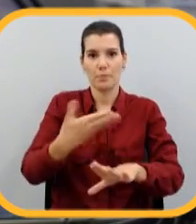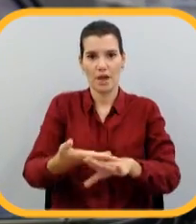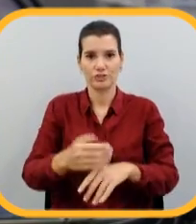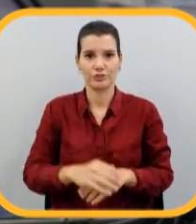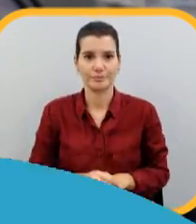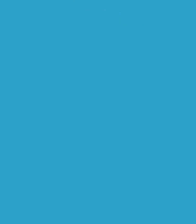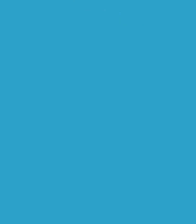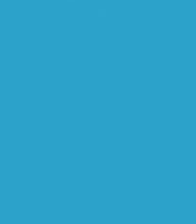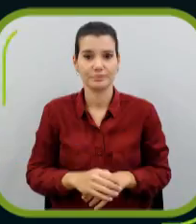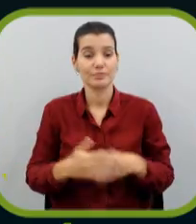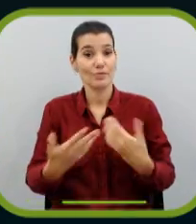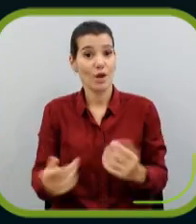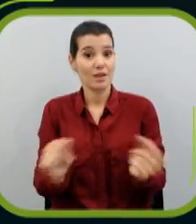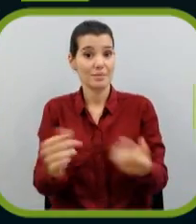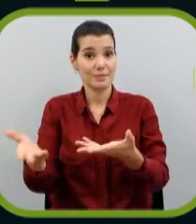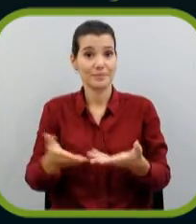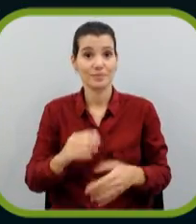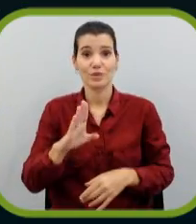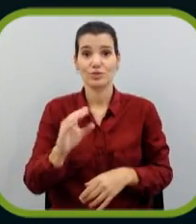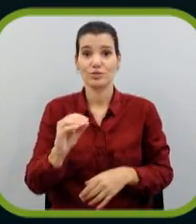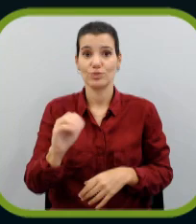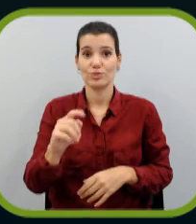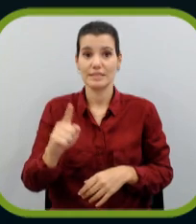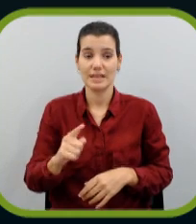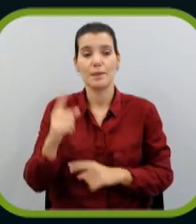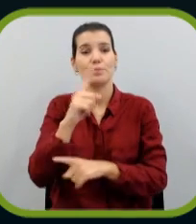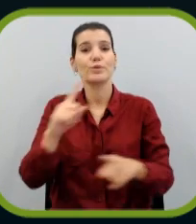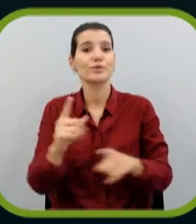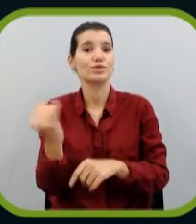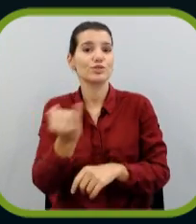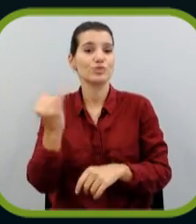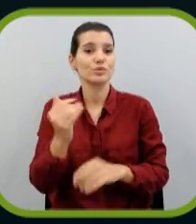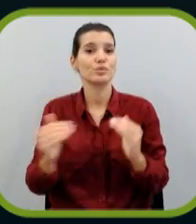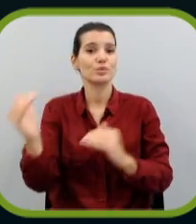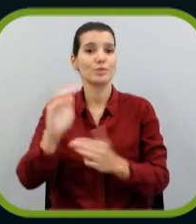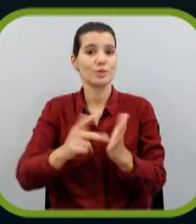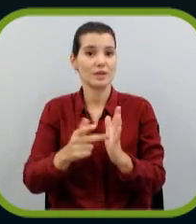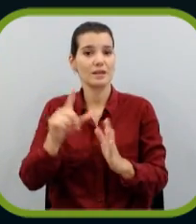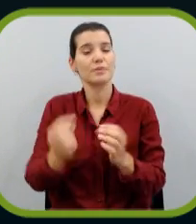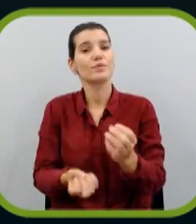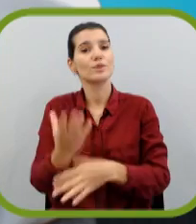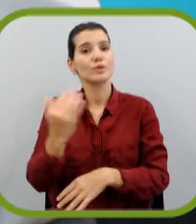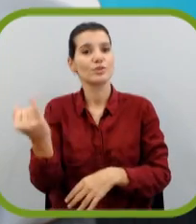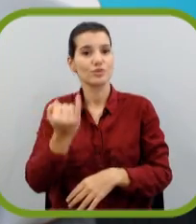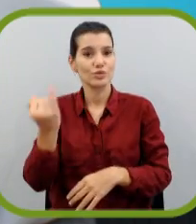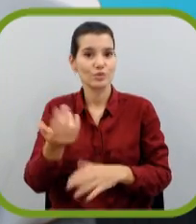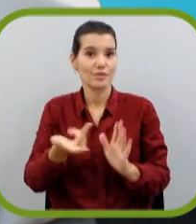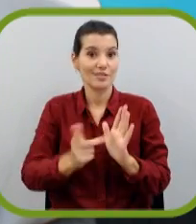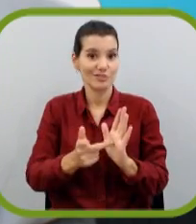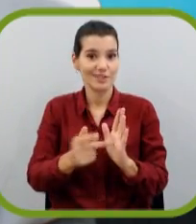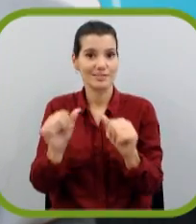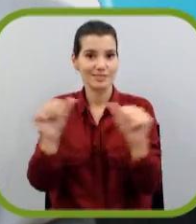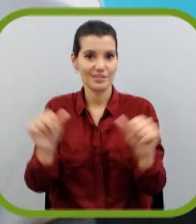das instituições. São nossos convidados para este debate José Tribolé, professor jubilado do Instituto Superior Técnico e